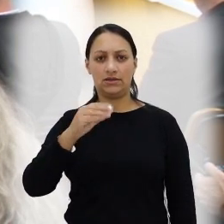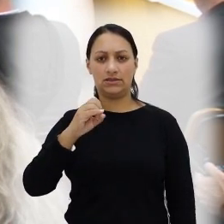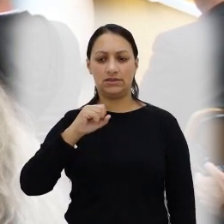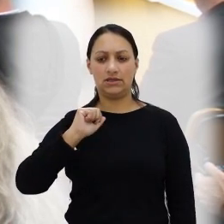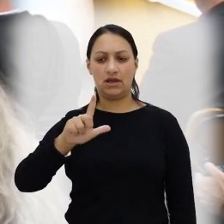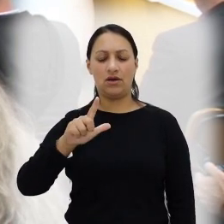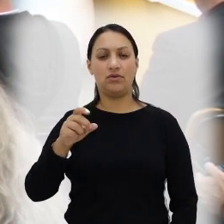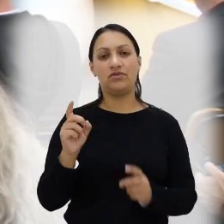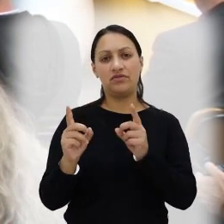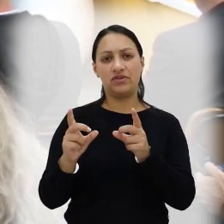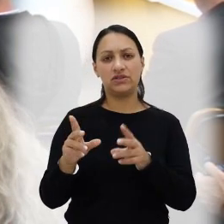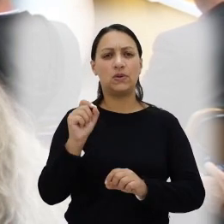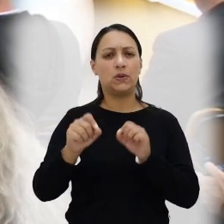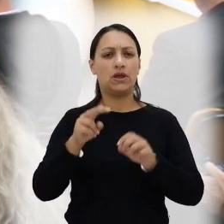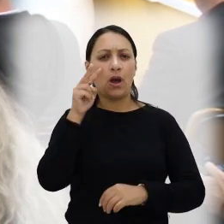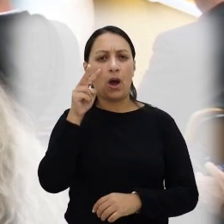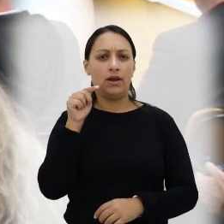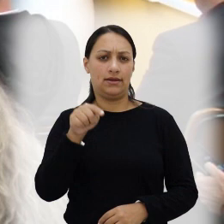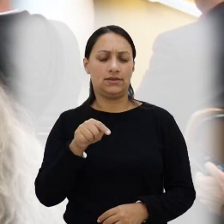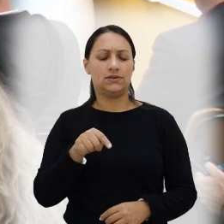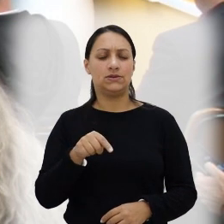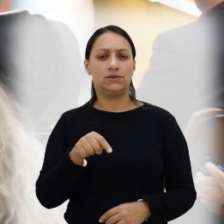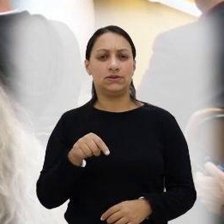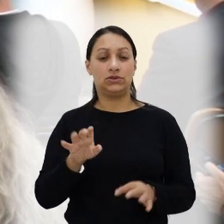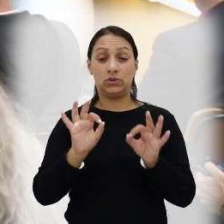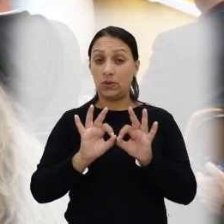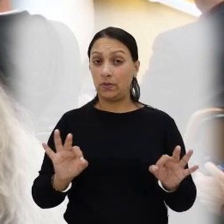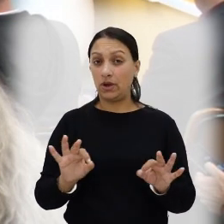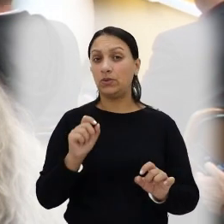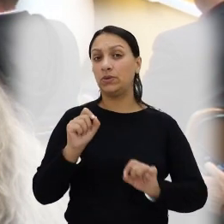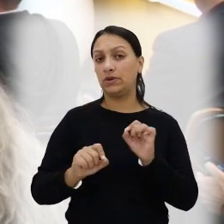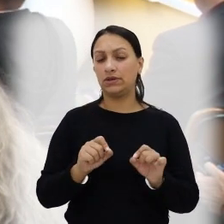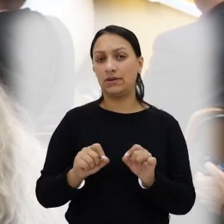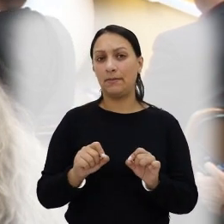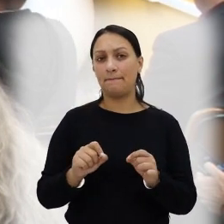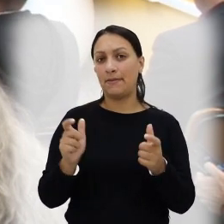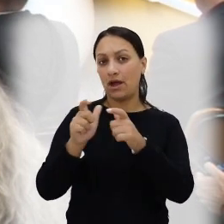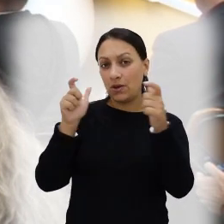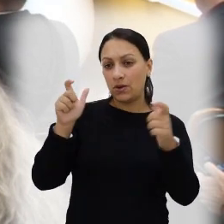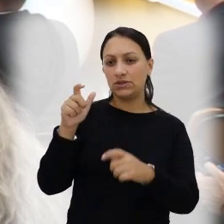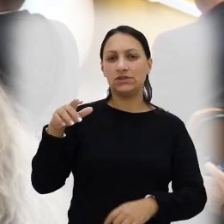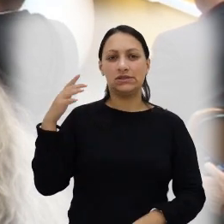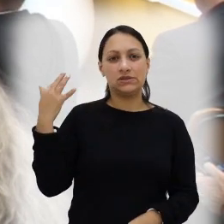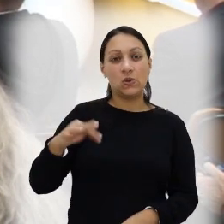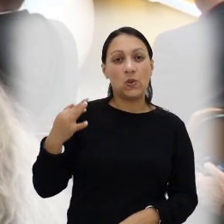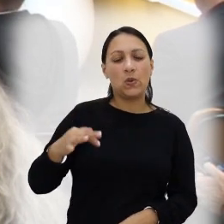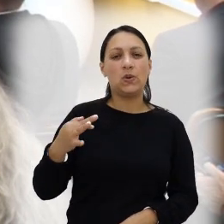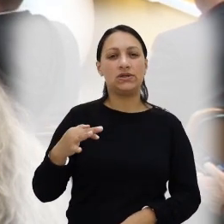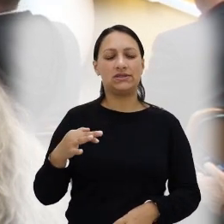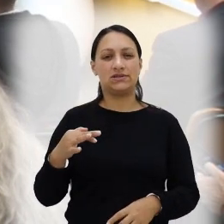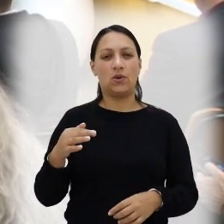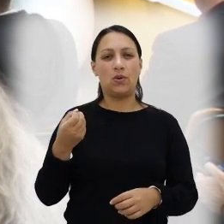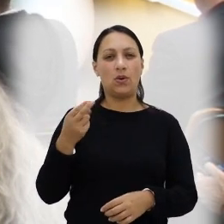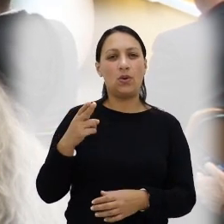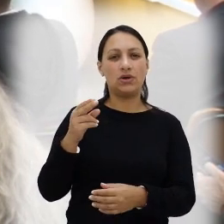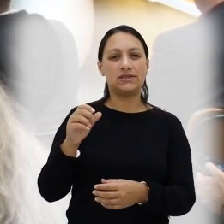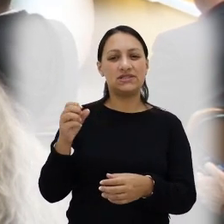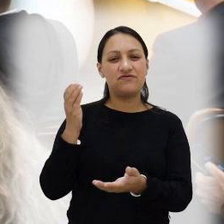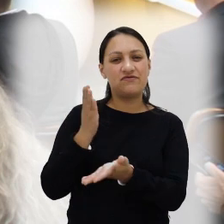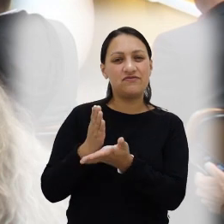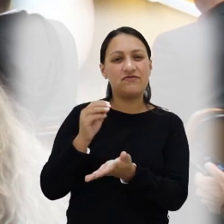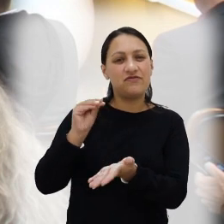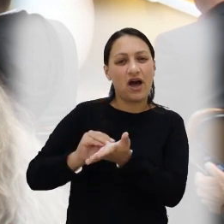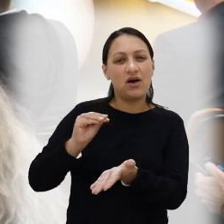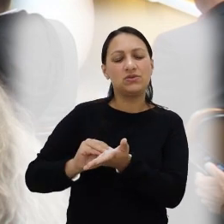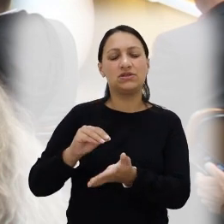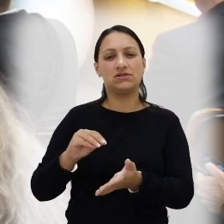relação a isso, né? E aqui, normalmente, são os maiores dodóis que a gente encontra, ou as maiores lacunas, né, de